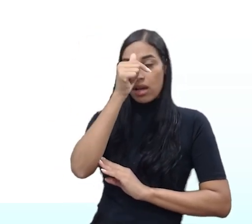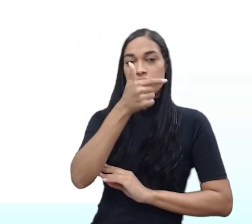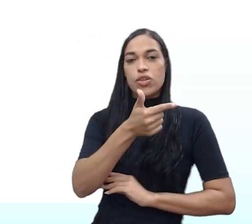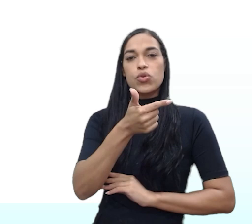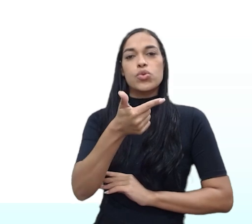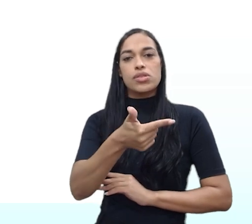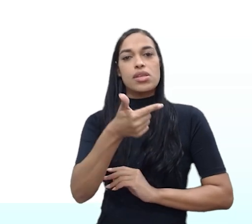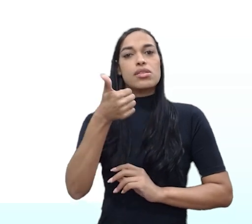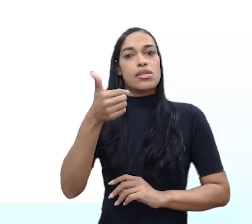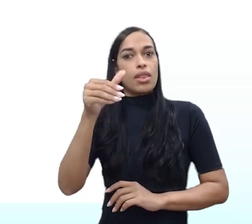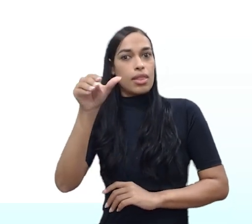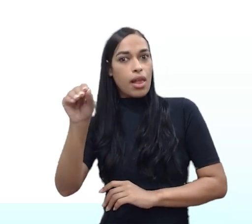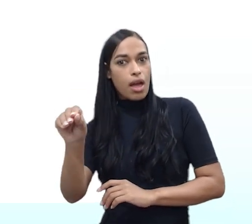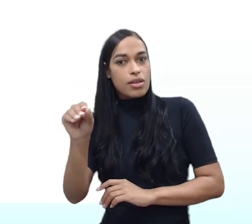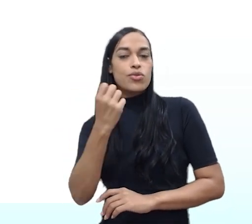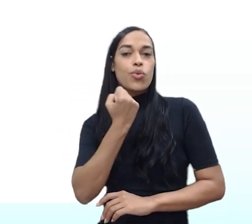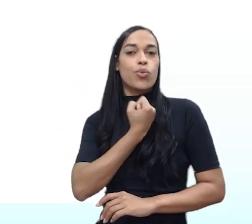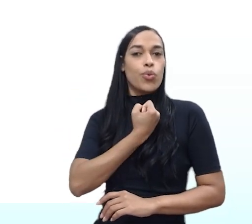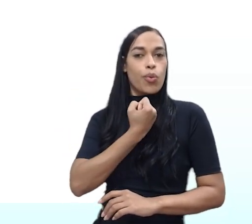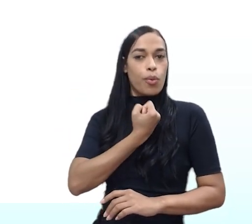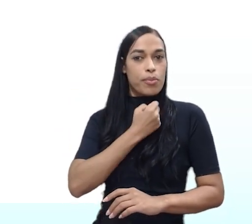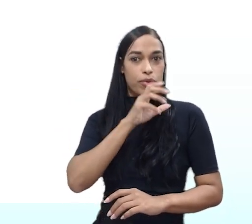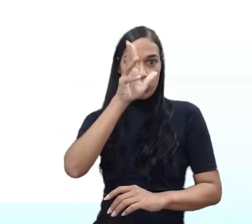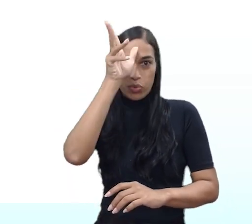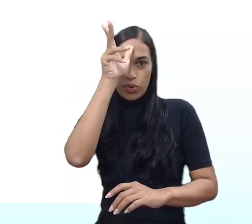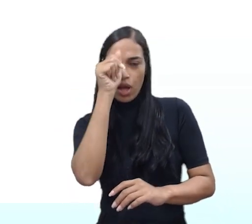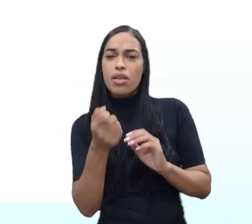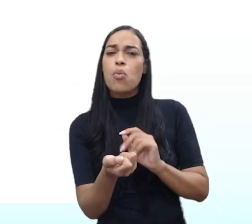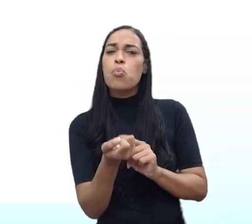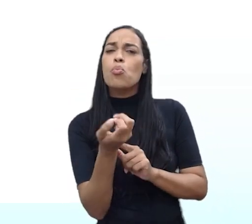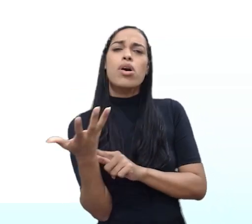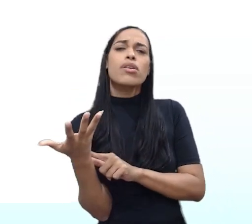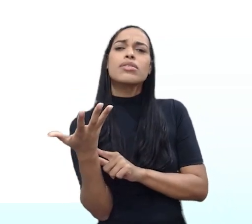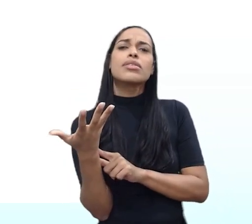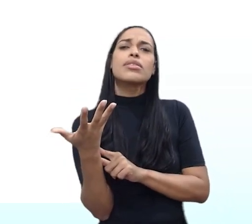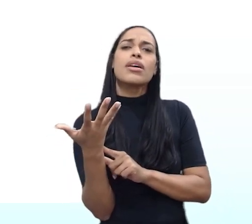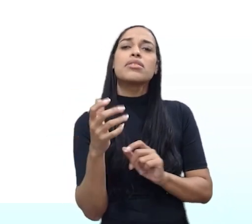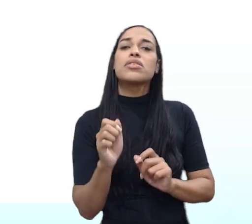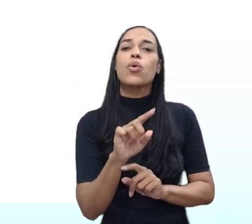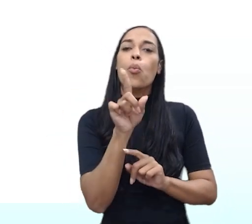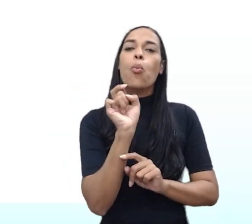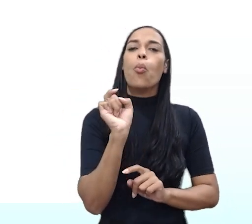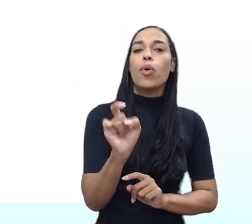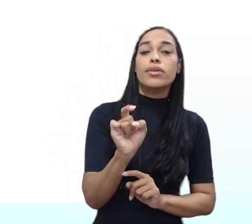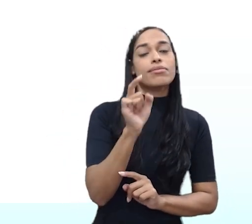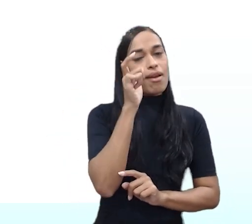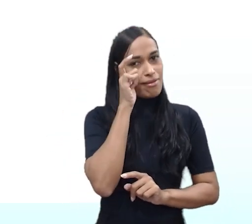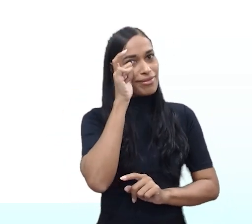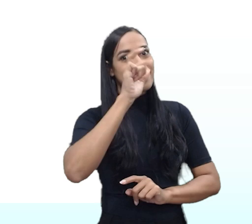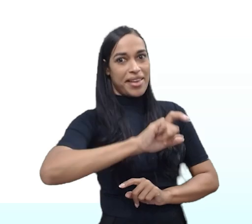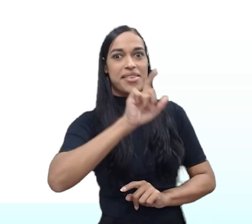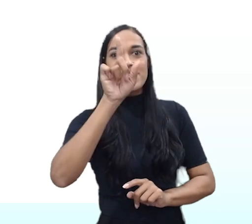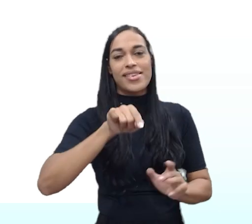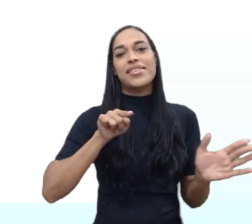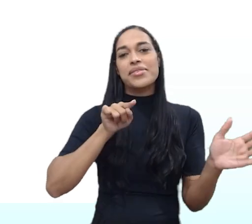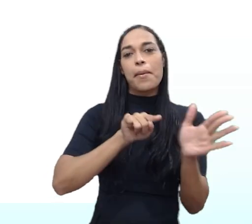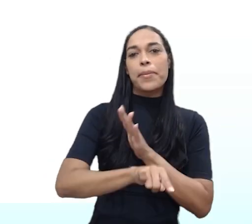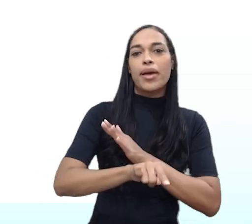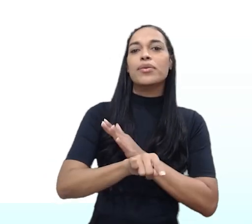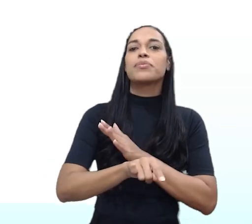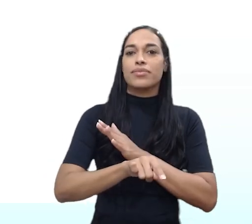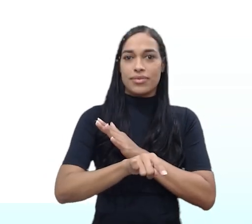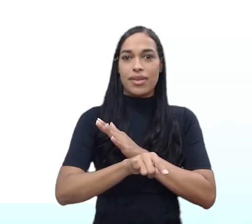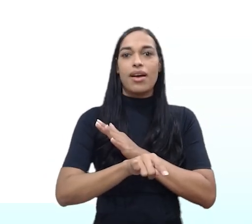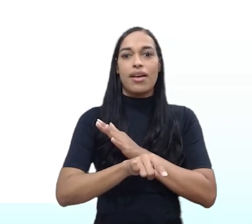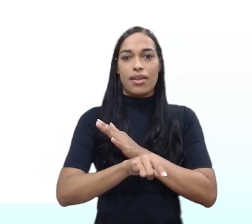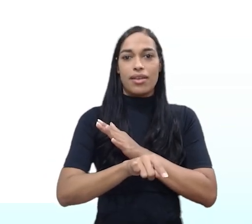em 210 o número dos galos, a quantidade de galos é D. Essa questão é bem interessante e ela